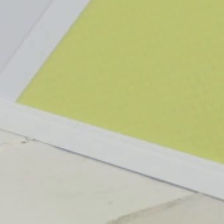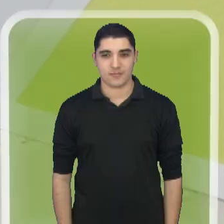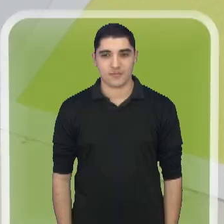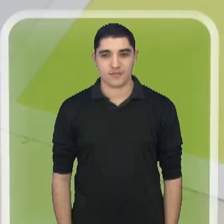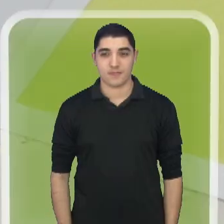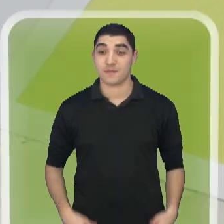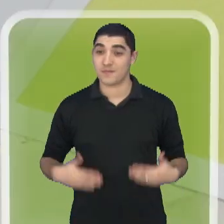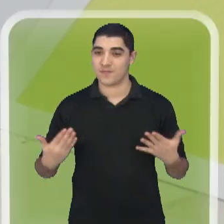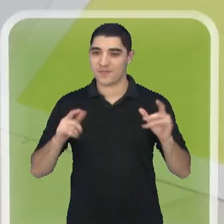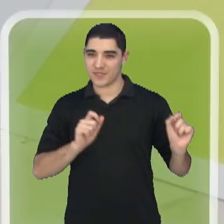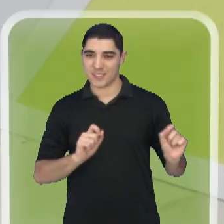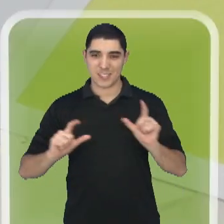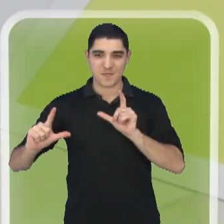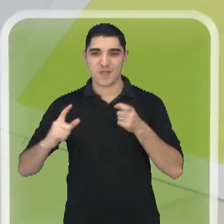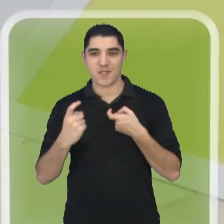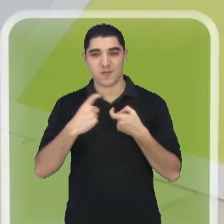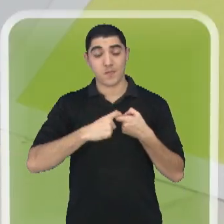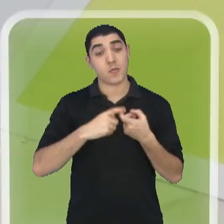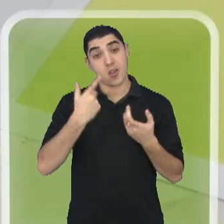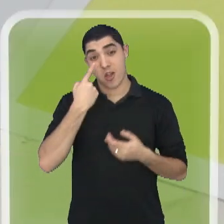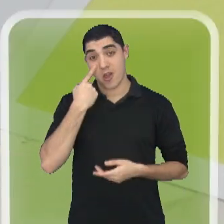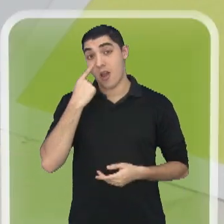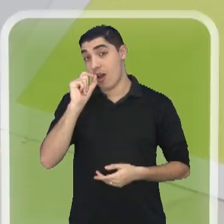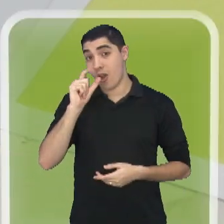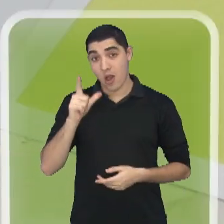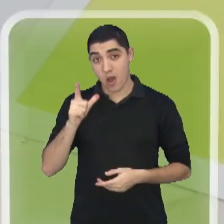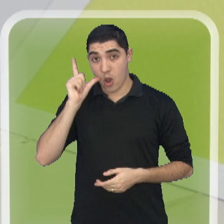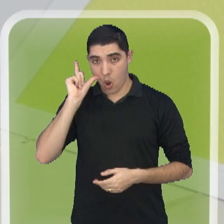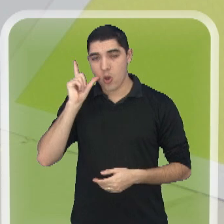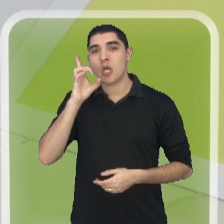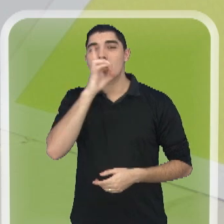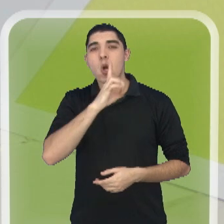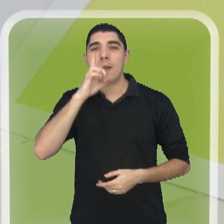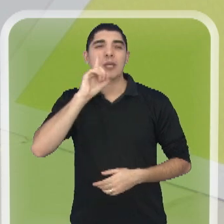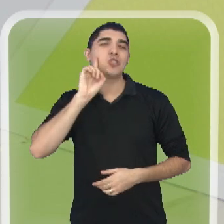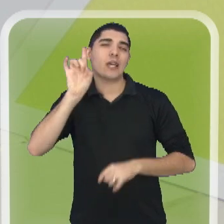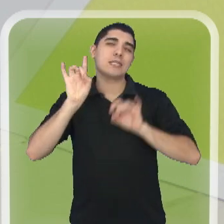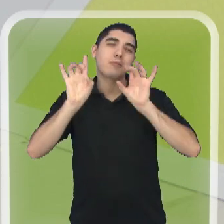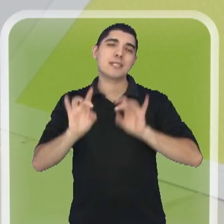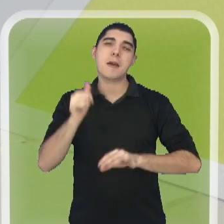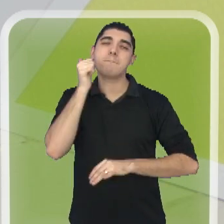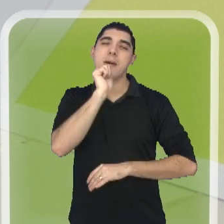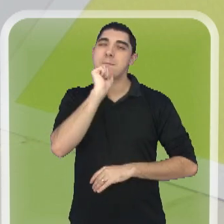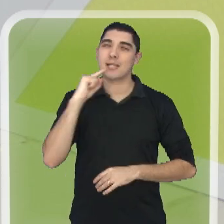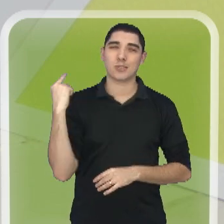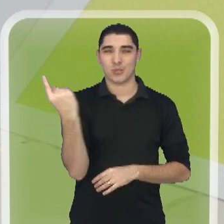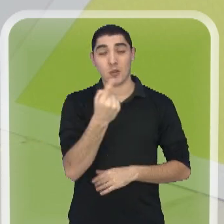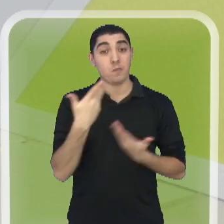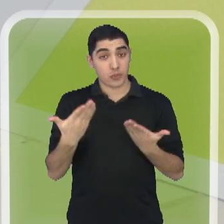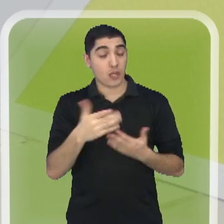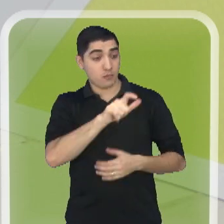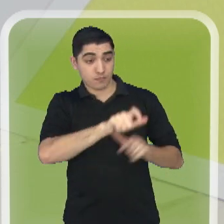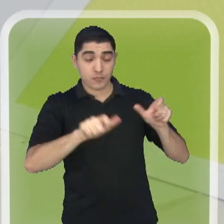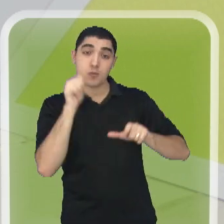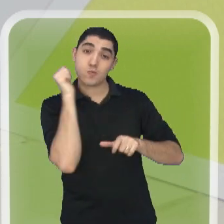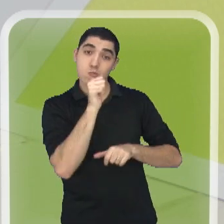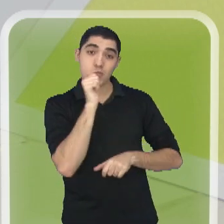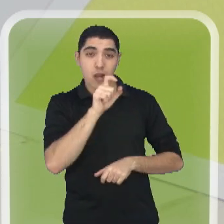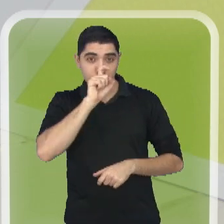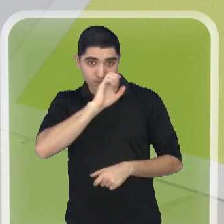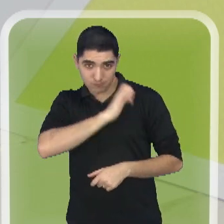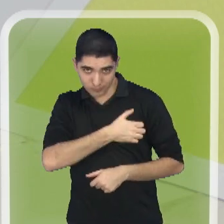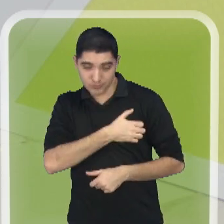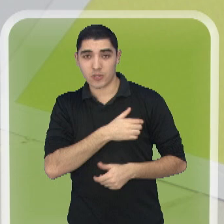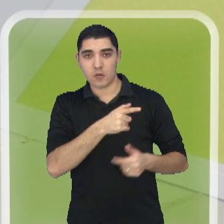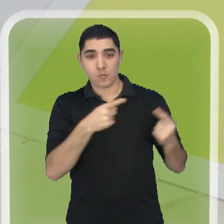Muito bem, de volta com a Hora do Esporte. Olha só, ontem, no domingo de Dia das Mães, as meninas da Águia foram até Taubaté para o